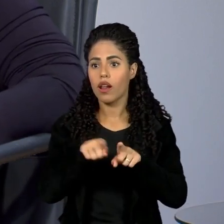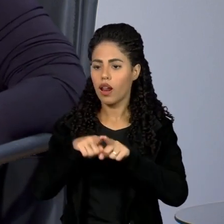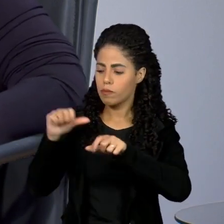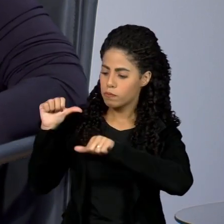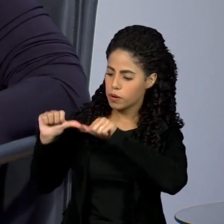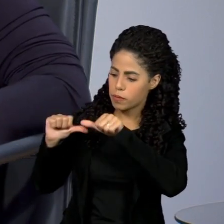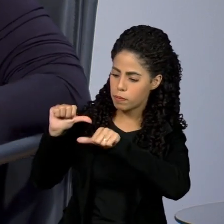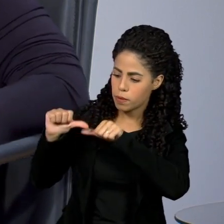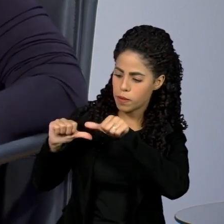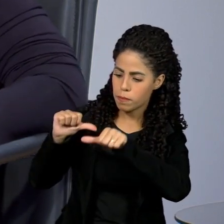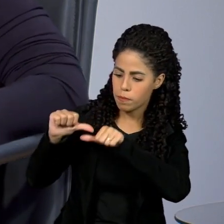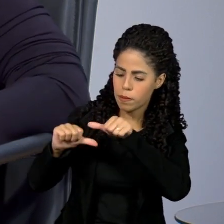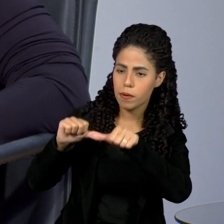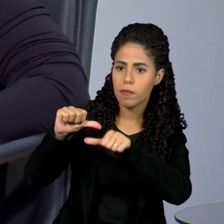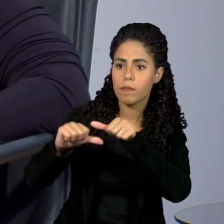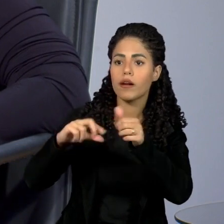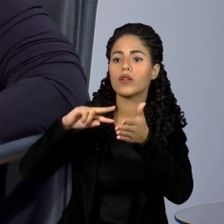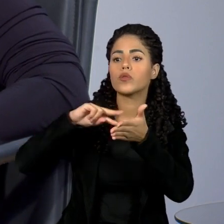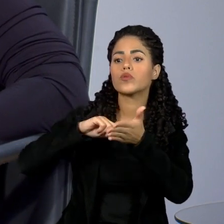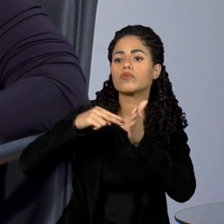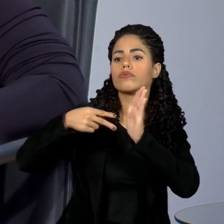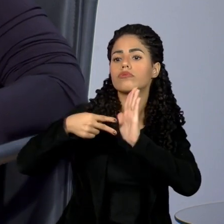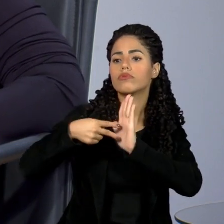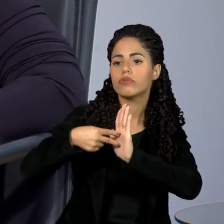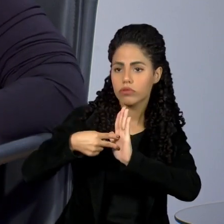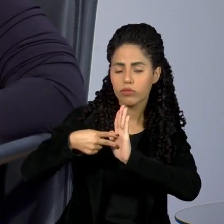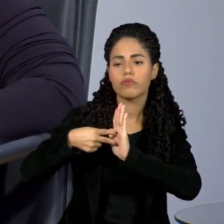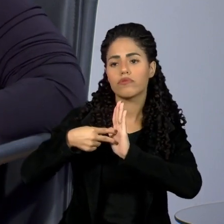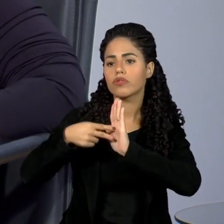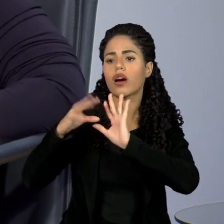atualização do significado